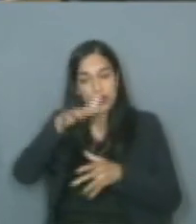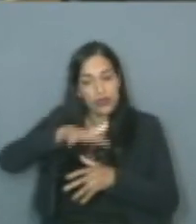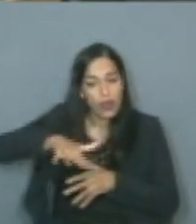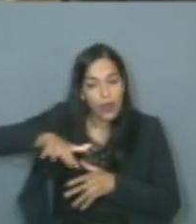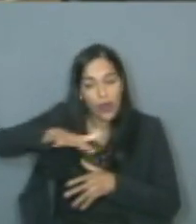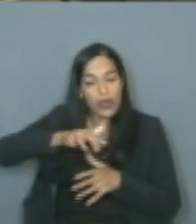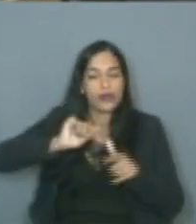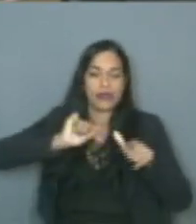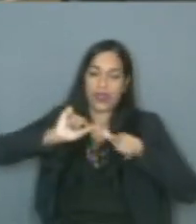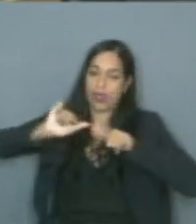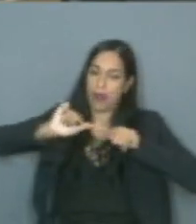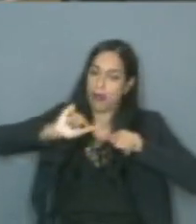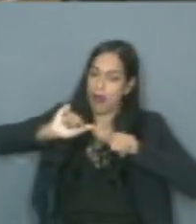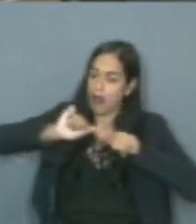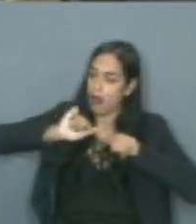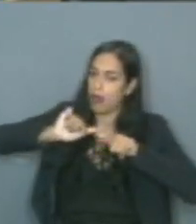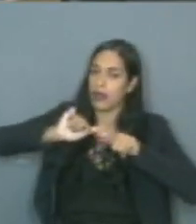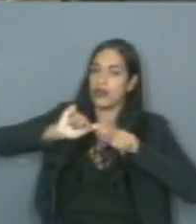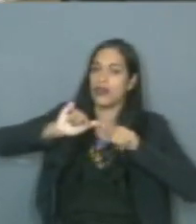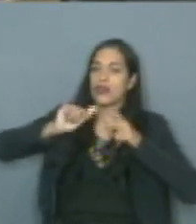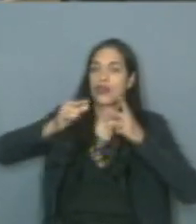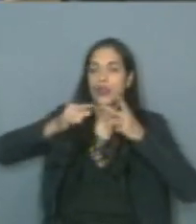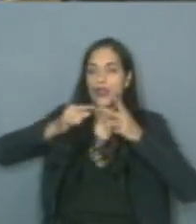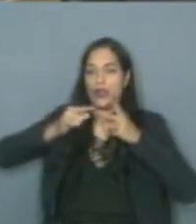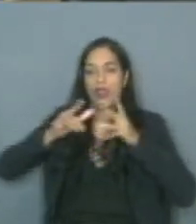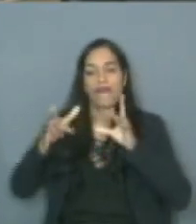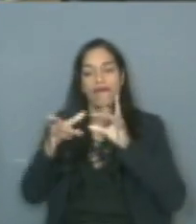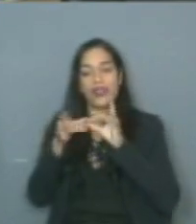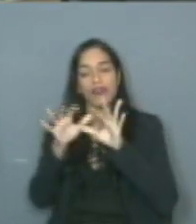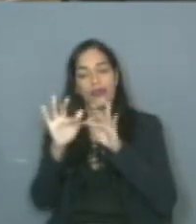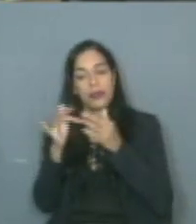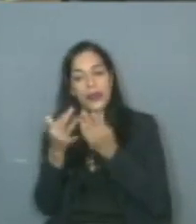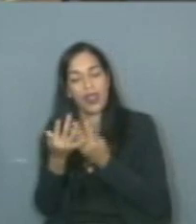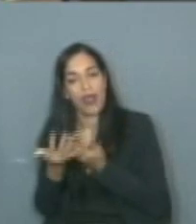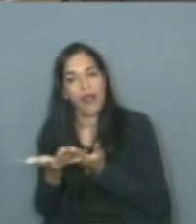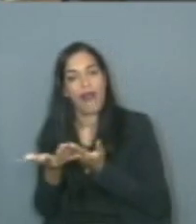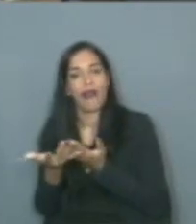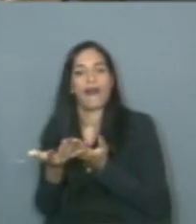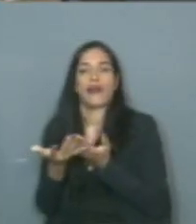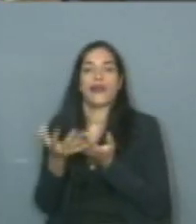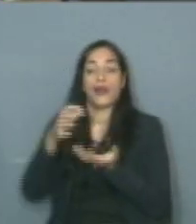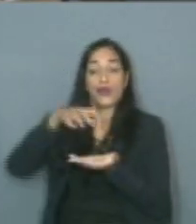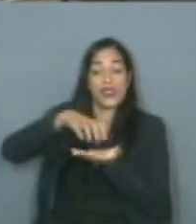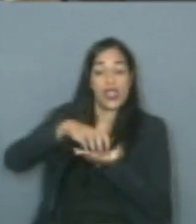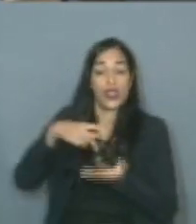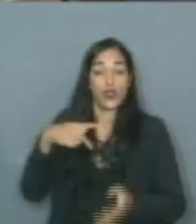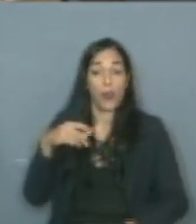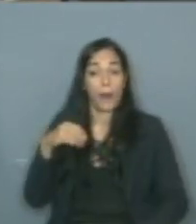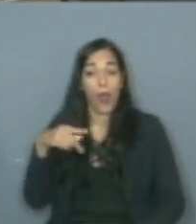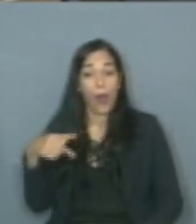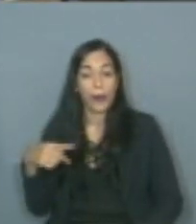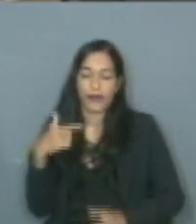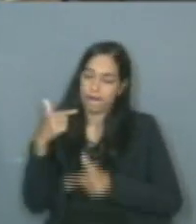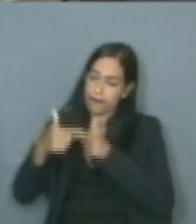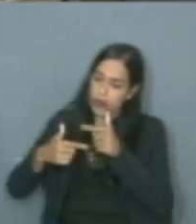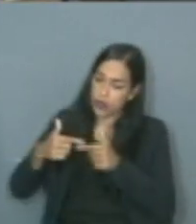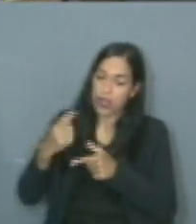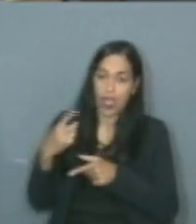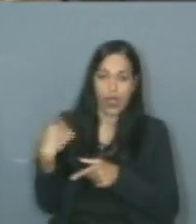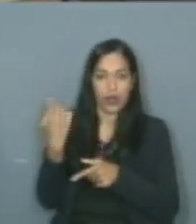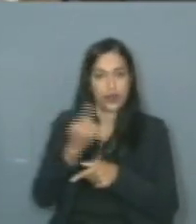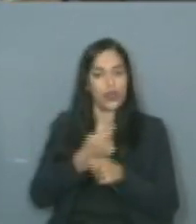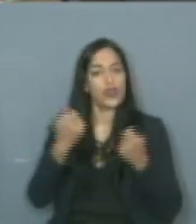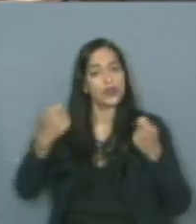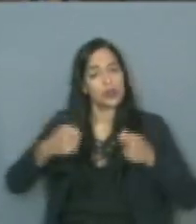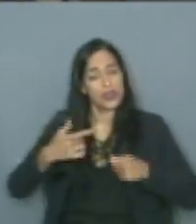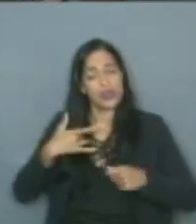com empregabilidade, construir vínculo familiar, o Centro Pop funcionar. Nós precisamos